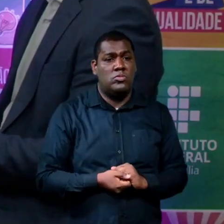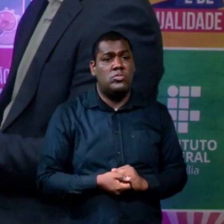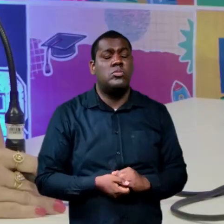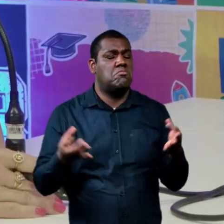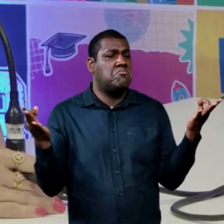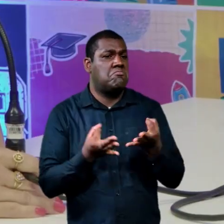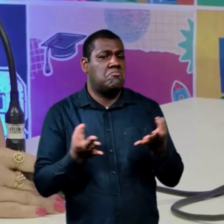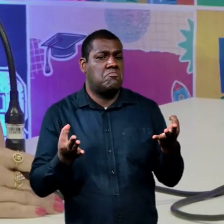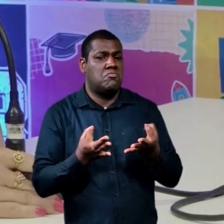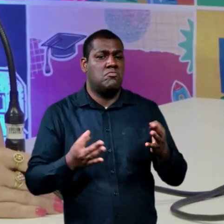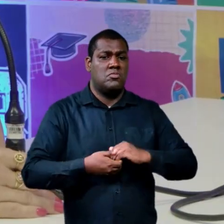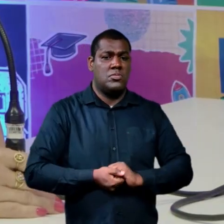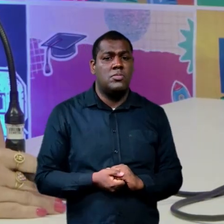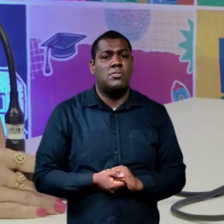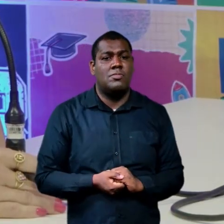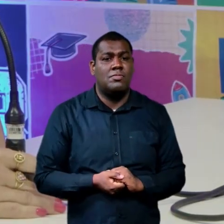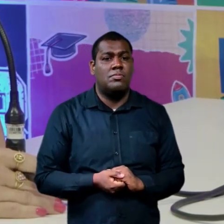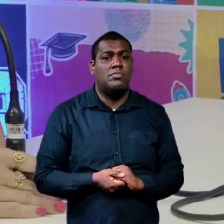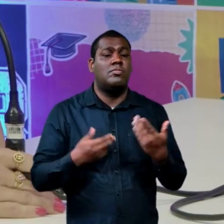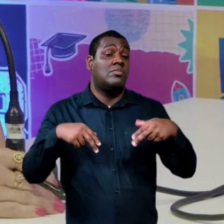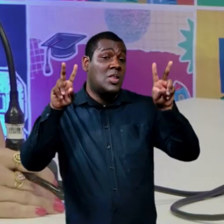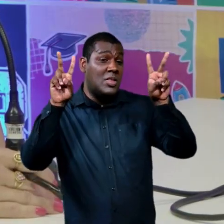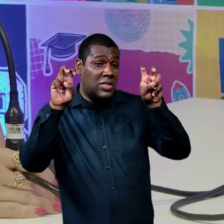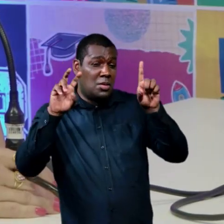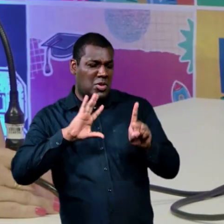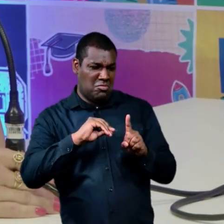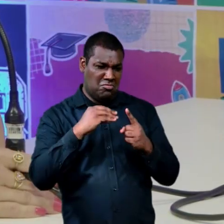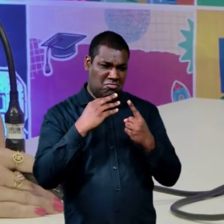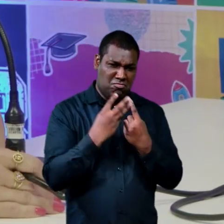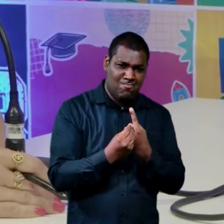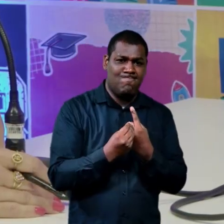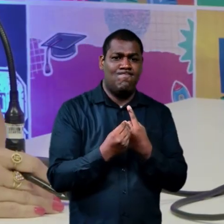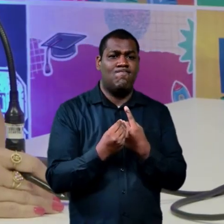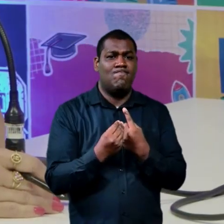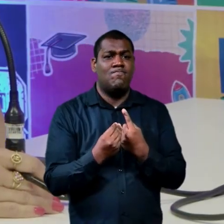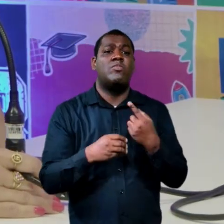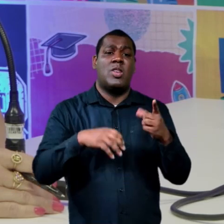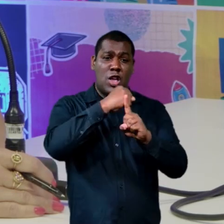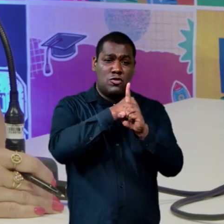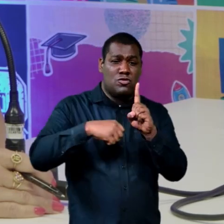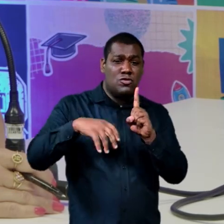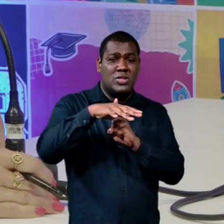Perfeito. E aí, doutor Daniel, trabalhar essa temática do assédio sexual, a gente sabe que a sociedade está em